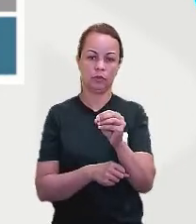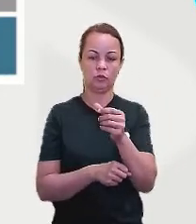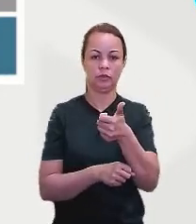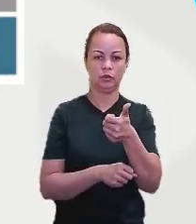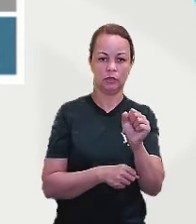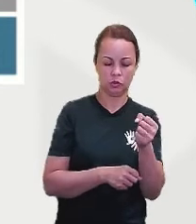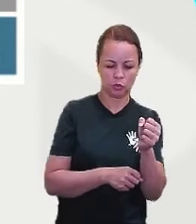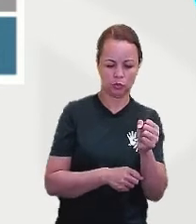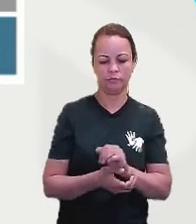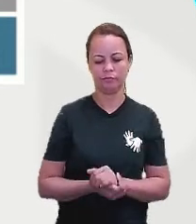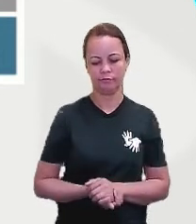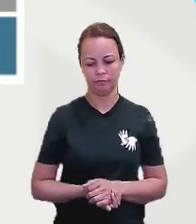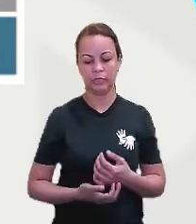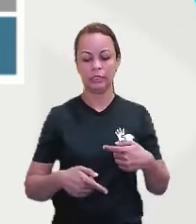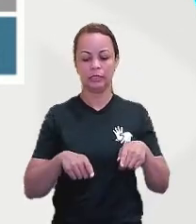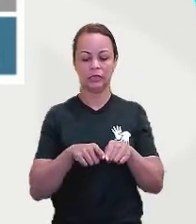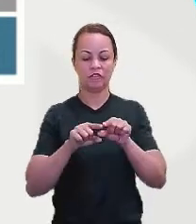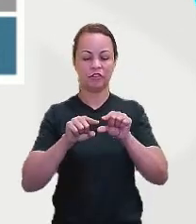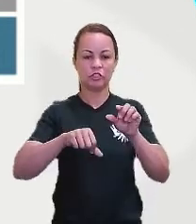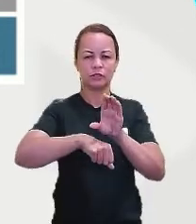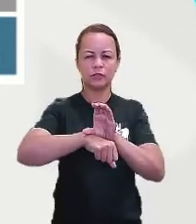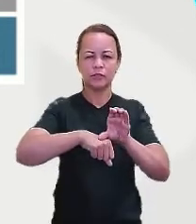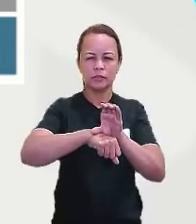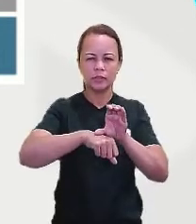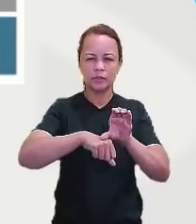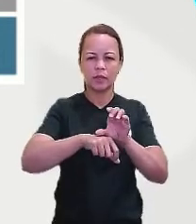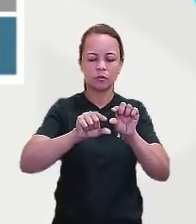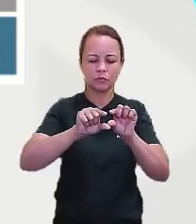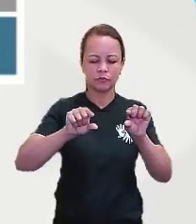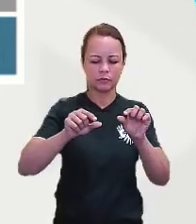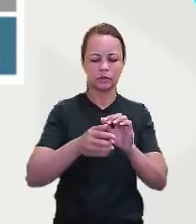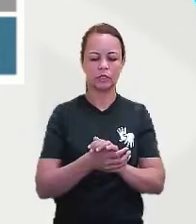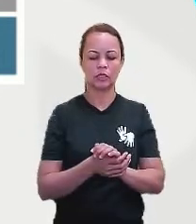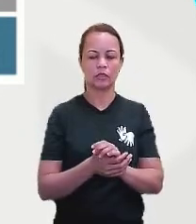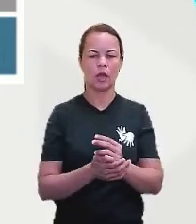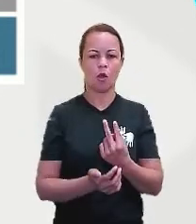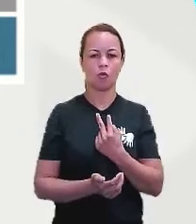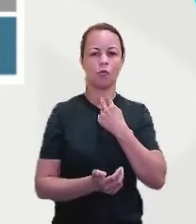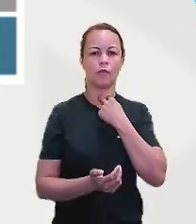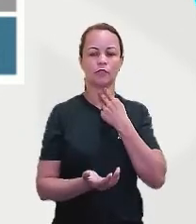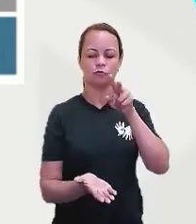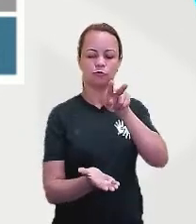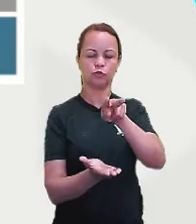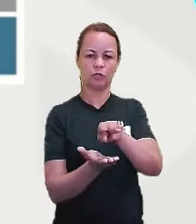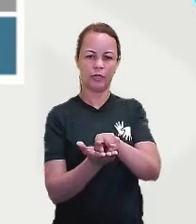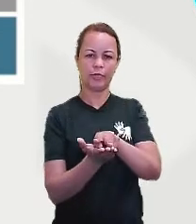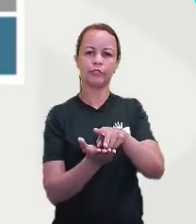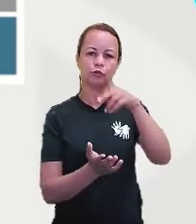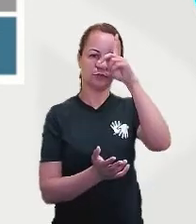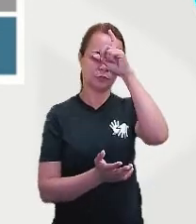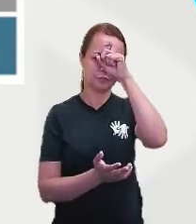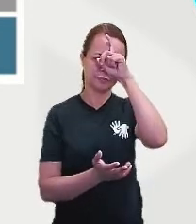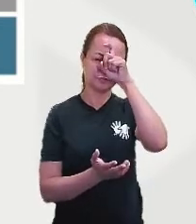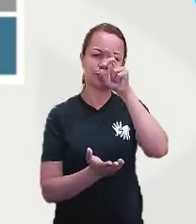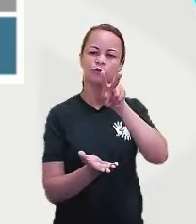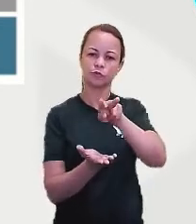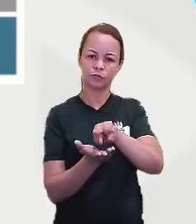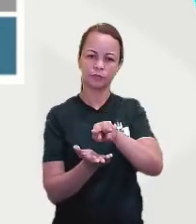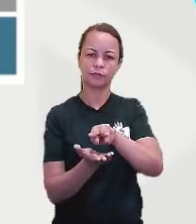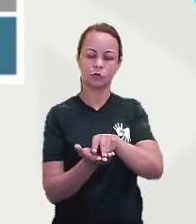na faixinha, na linha cinza, a gente vai ver a porcentagem de ocupação dos leitos do nosso Sistema Único de Saúde,